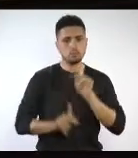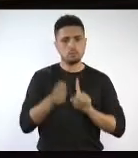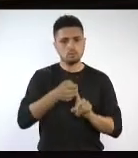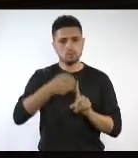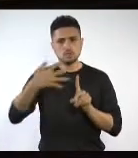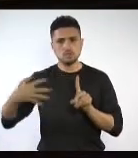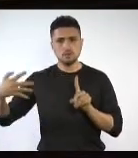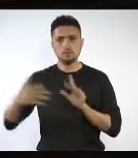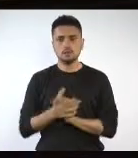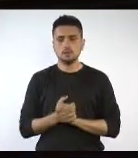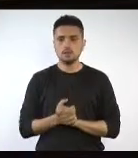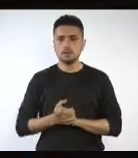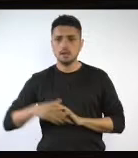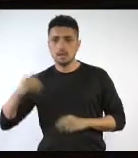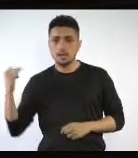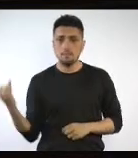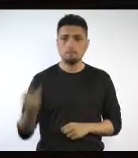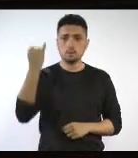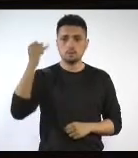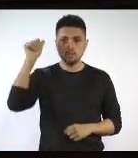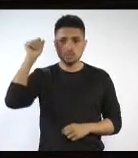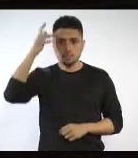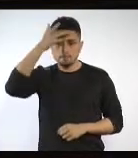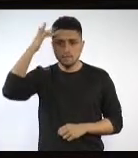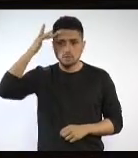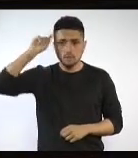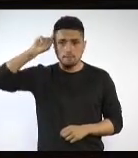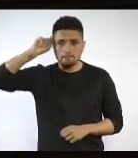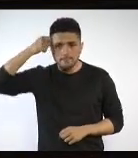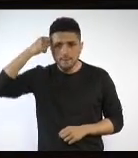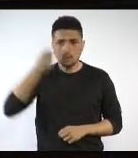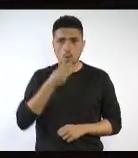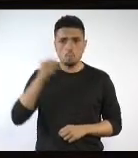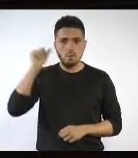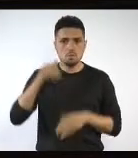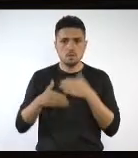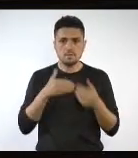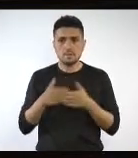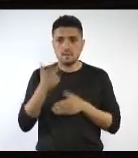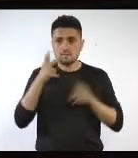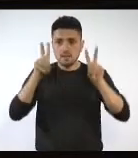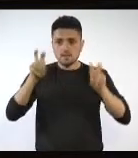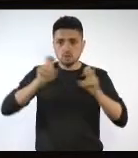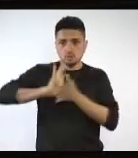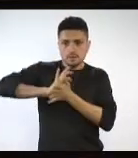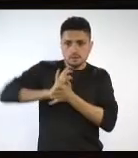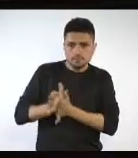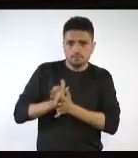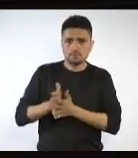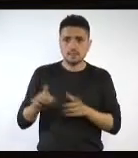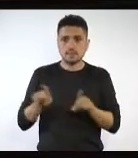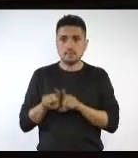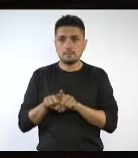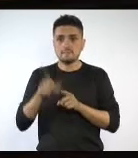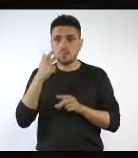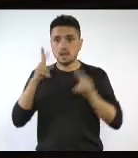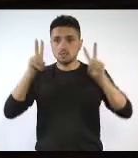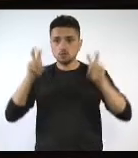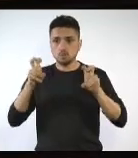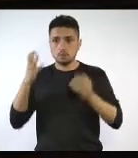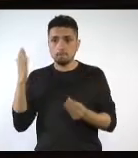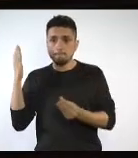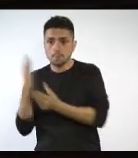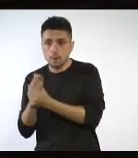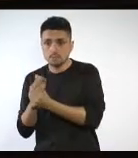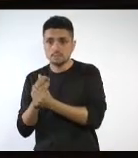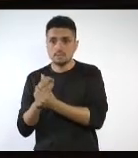LGBT, essencial para negros e negras, porque fala de discriminação e fala de sanções